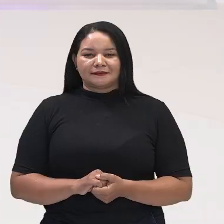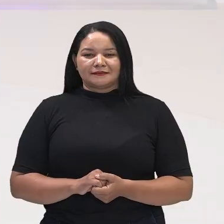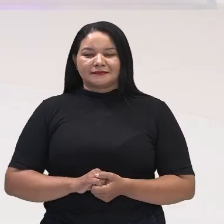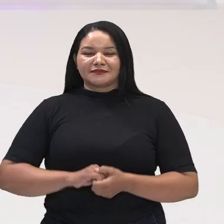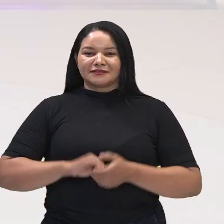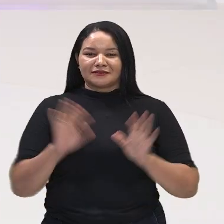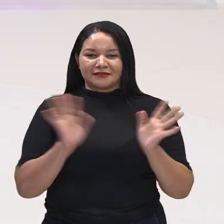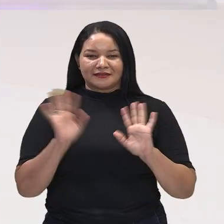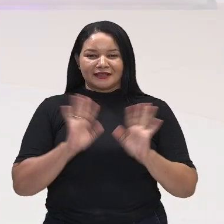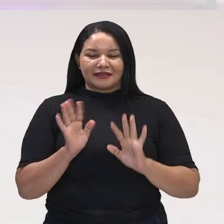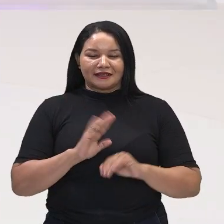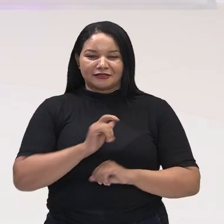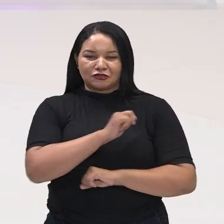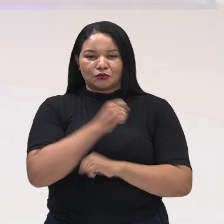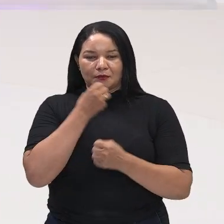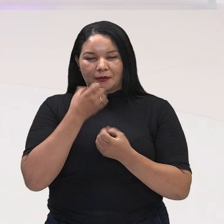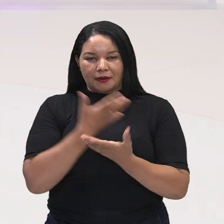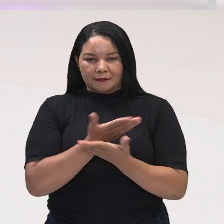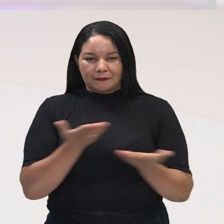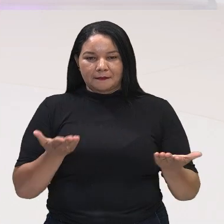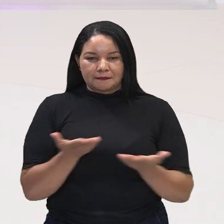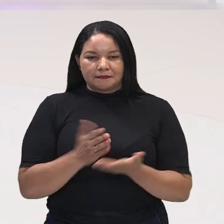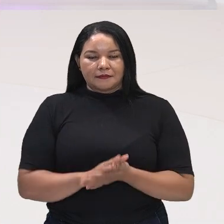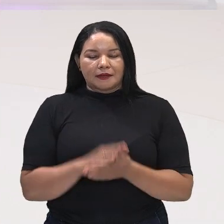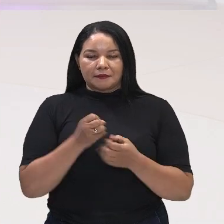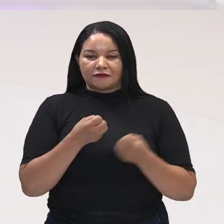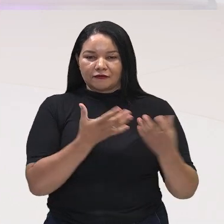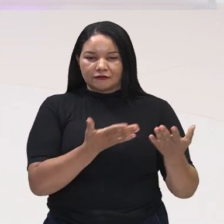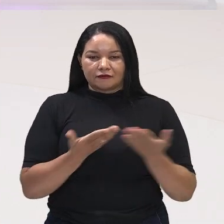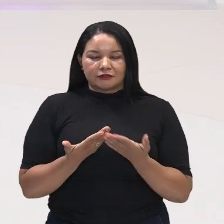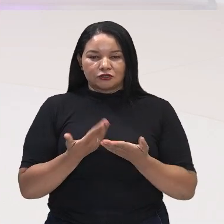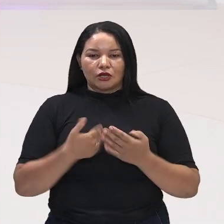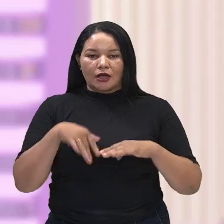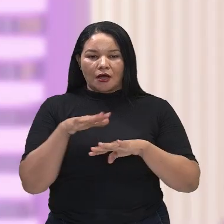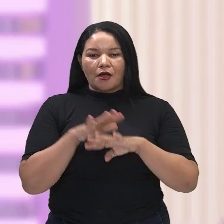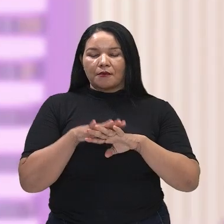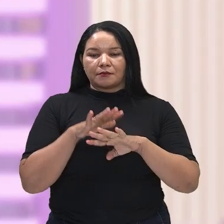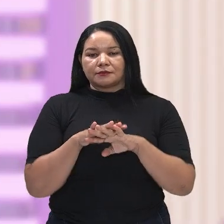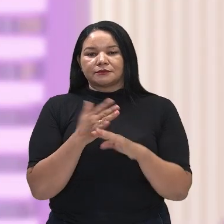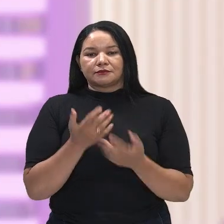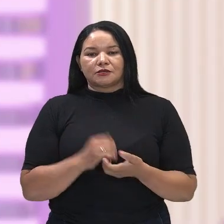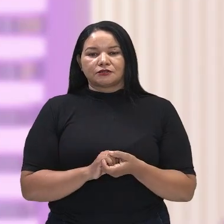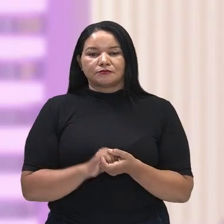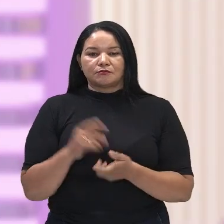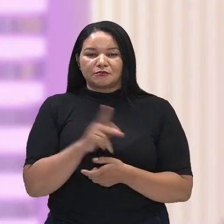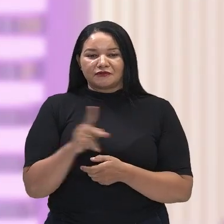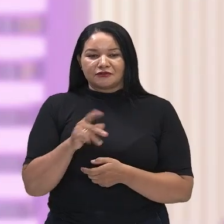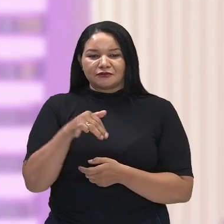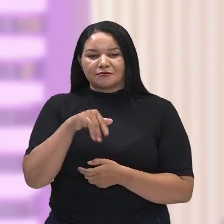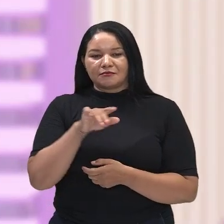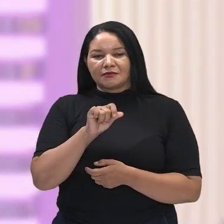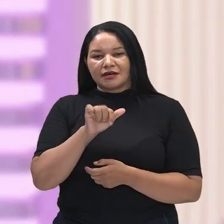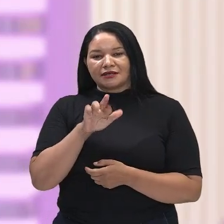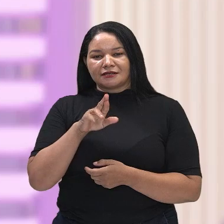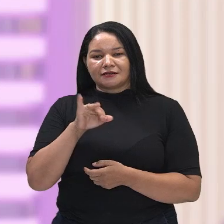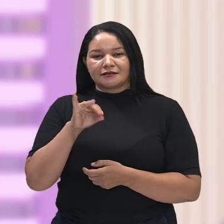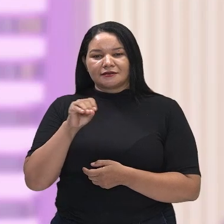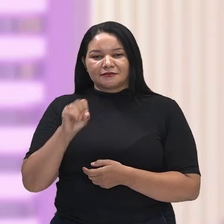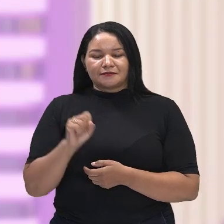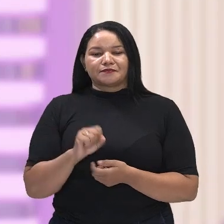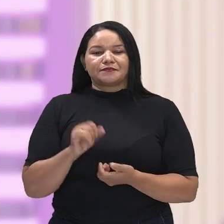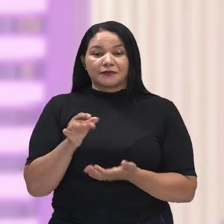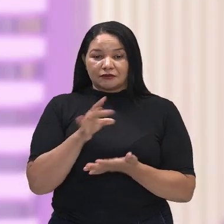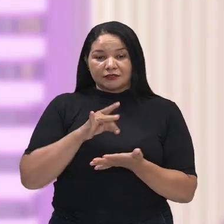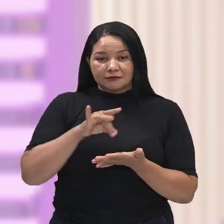Olá, pessoal, tudo bem com vocês? Sejam bem-vindos a mais uma aula de matemática. Eu sou o professor Mário André, professor de matemática aqui do